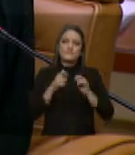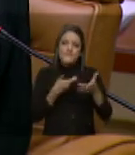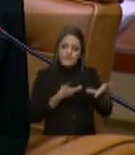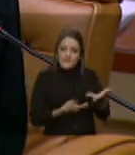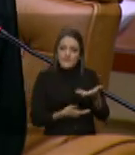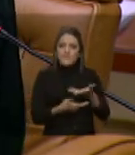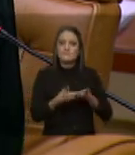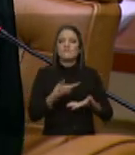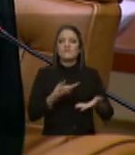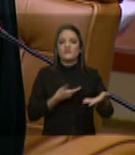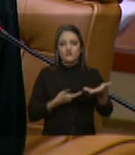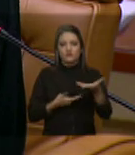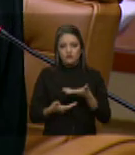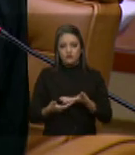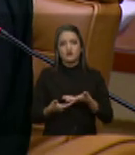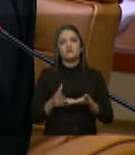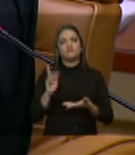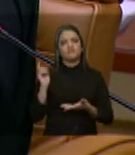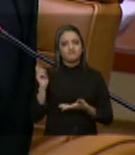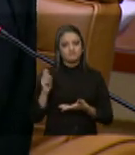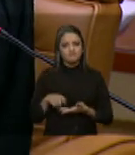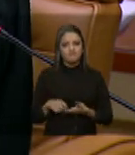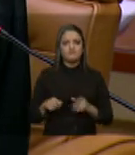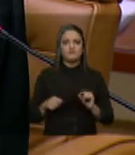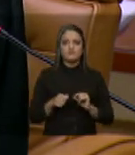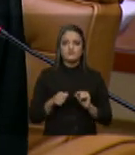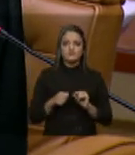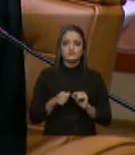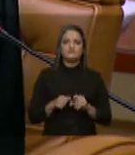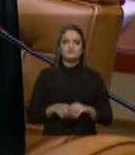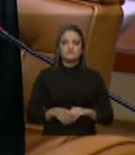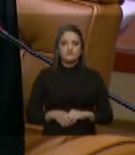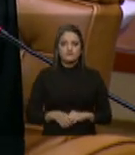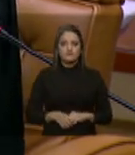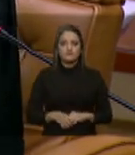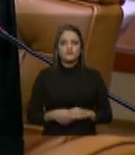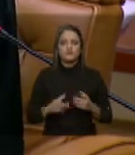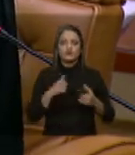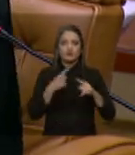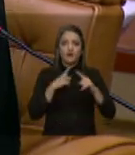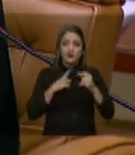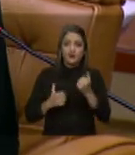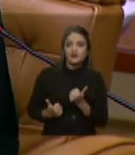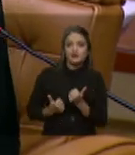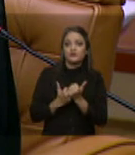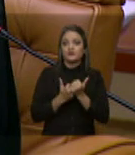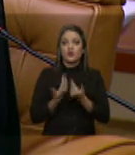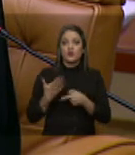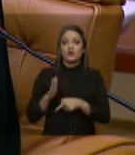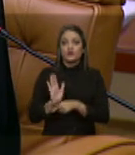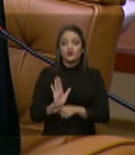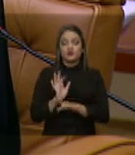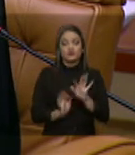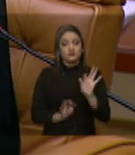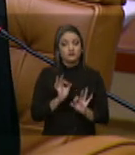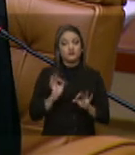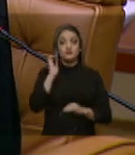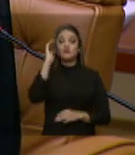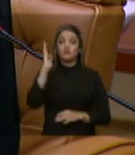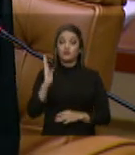possível essa cooperação direta é possível essa cooperação é que auxilie a justiça brasileira